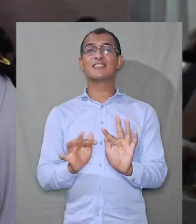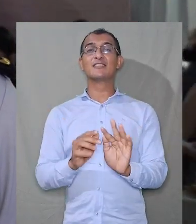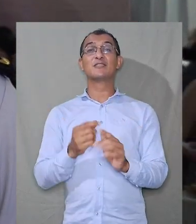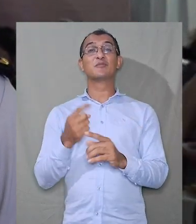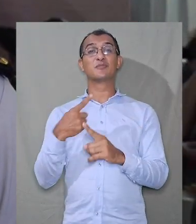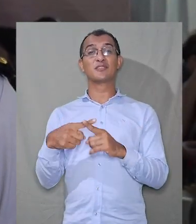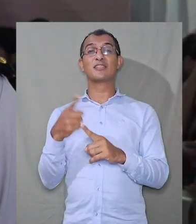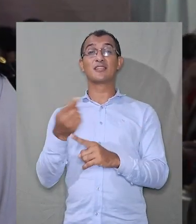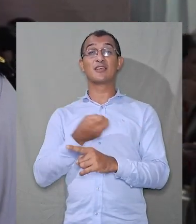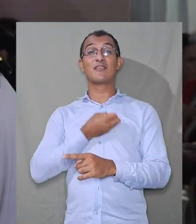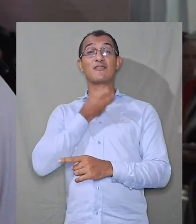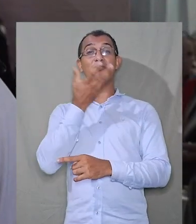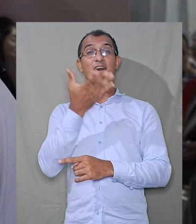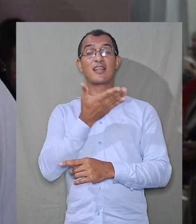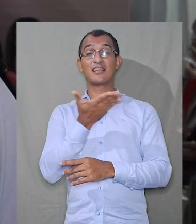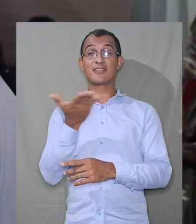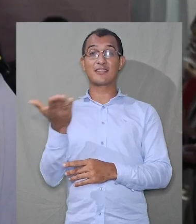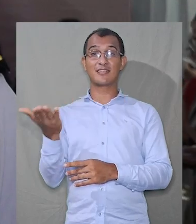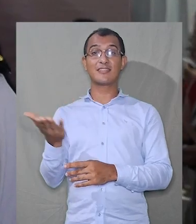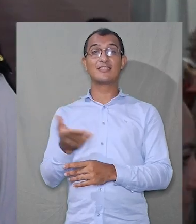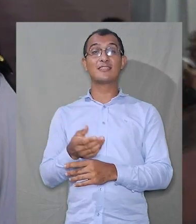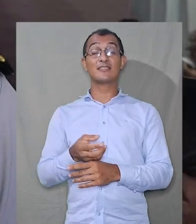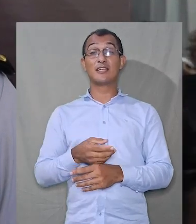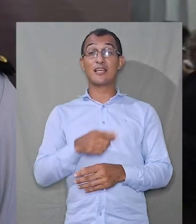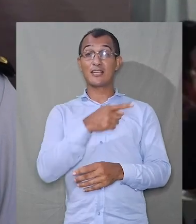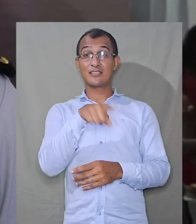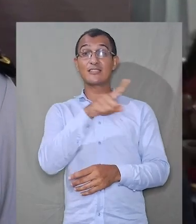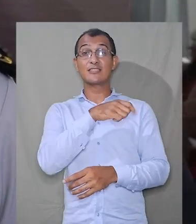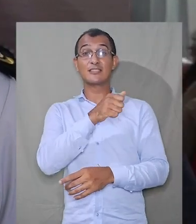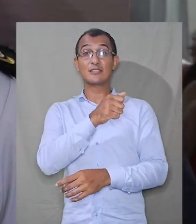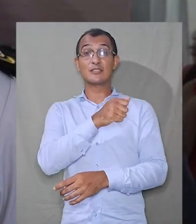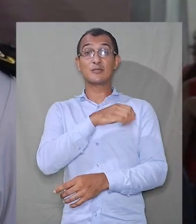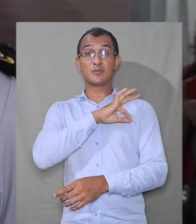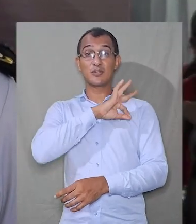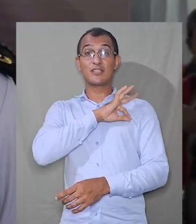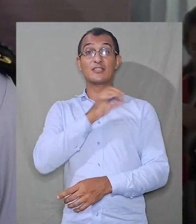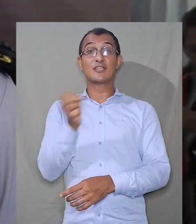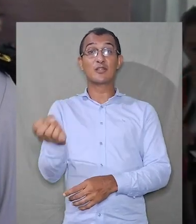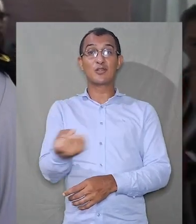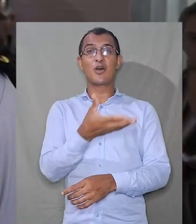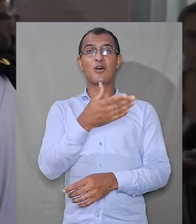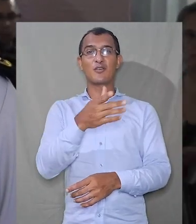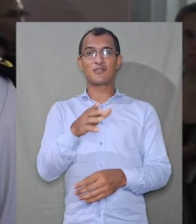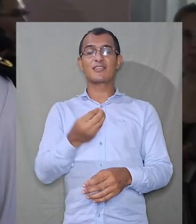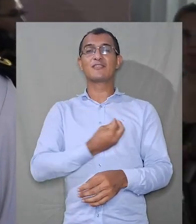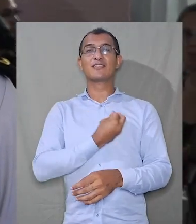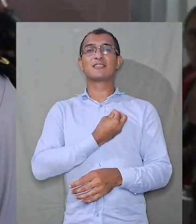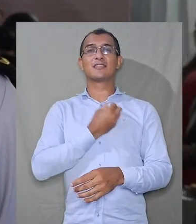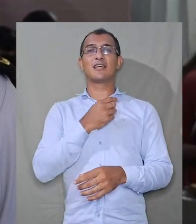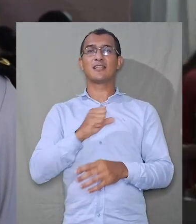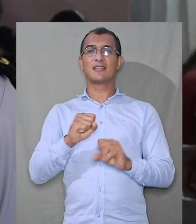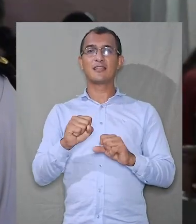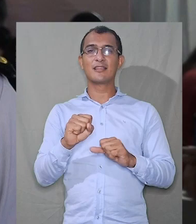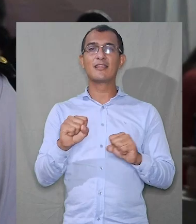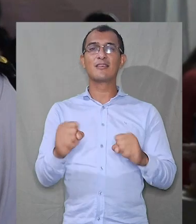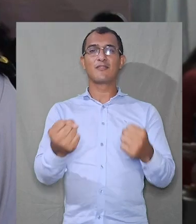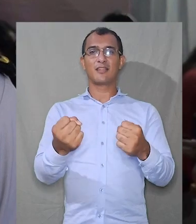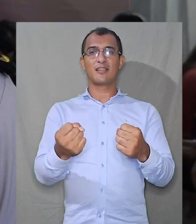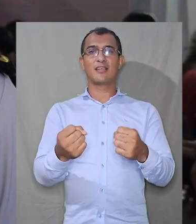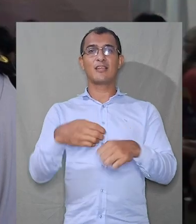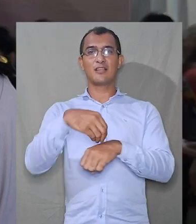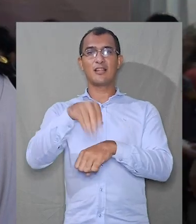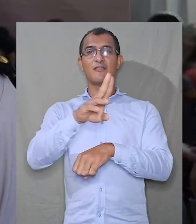felizes com o seu depoimento, com a sua fala, ao inspirar essas novas policiais que estarão aí tão breve